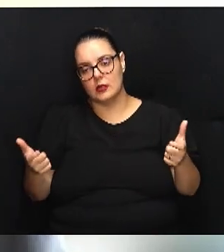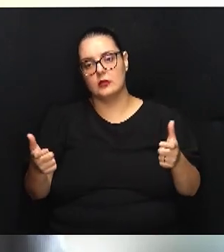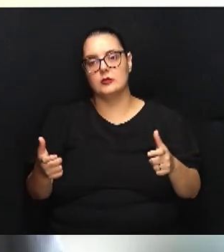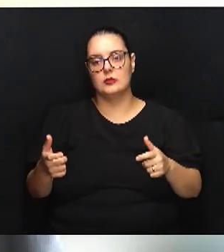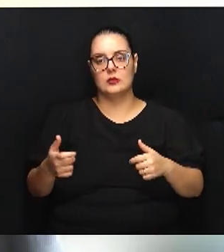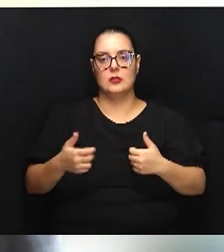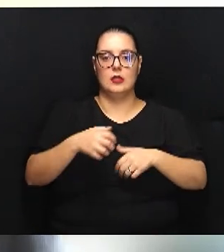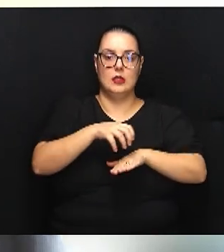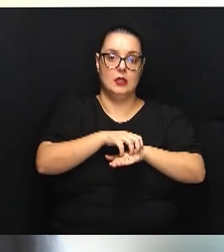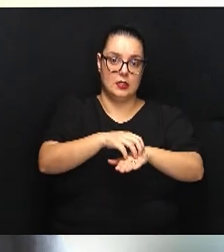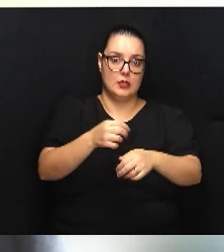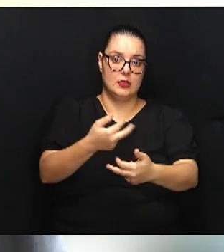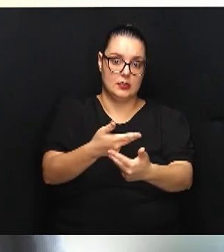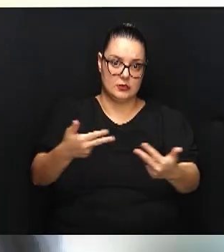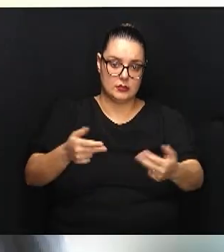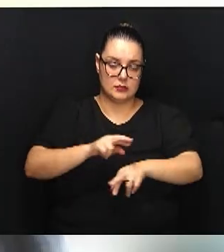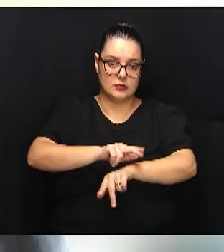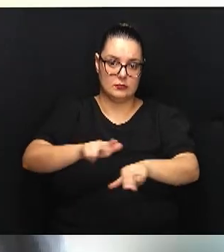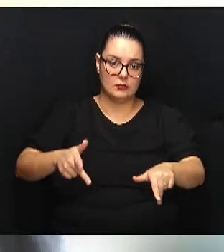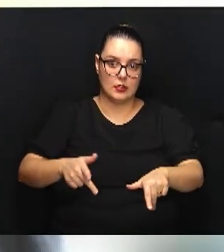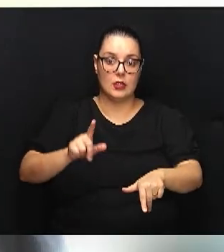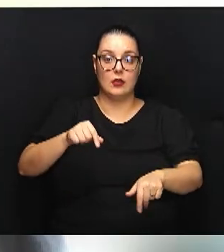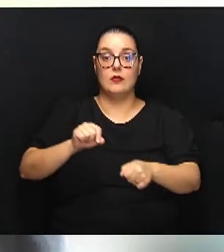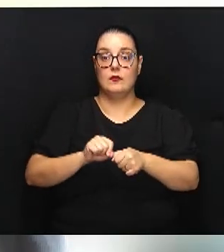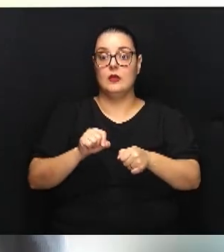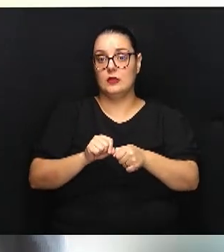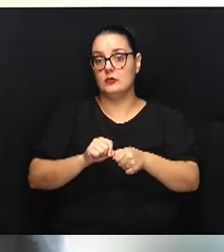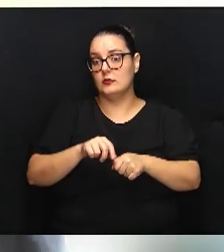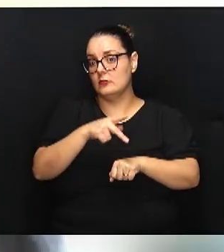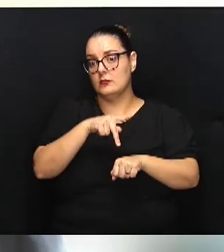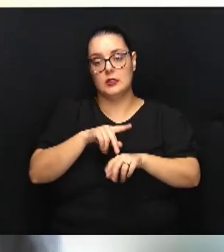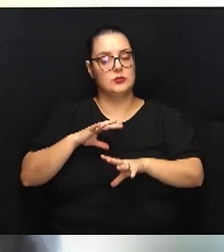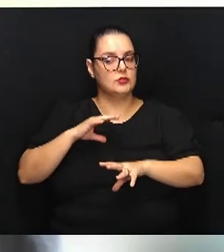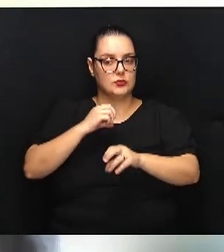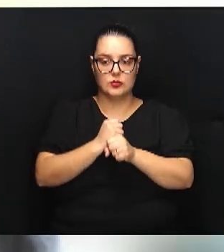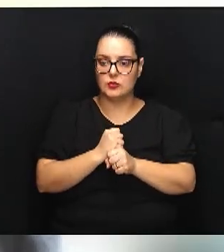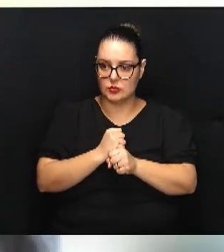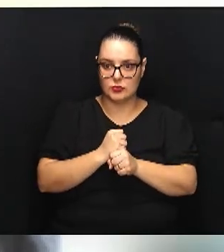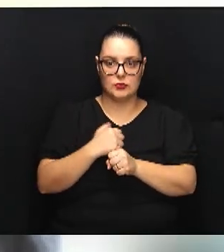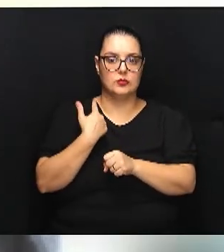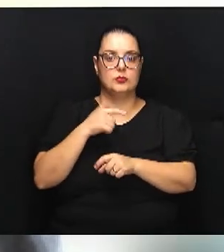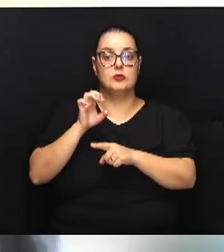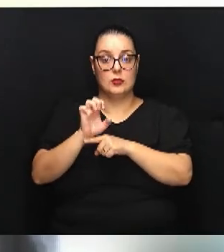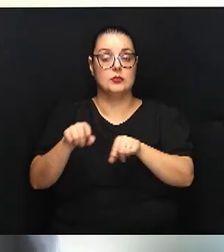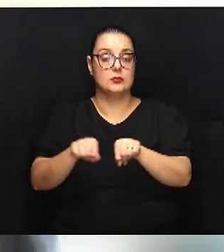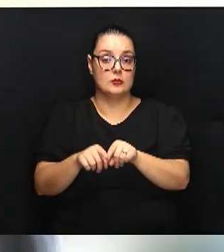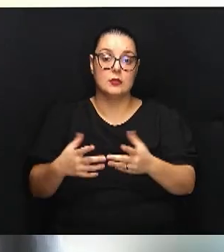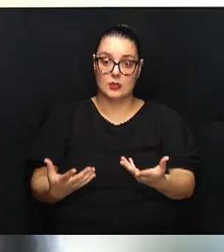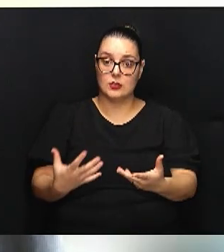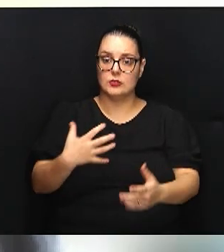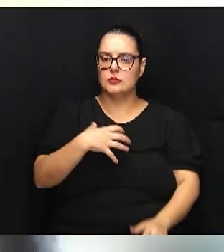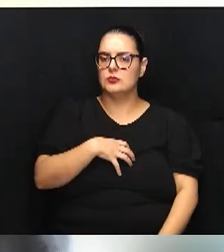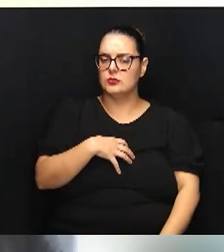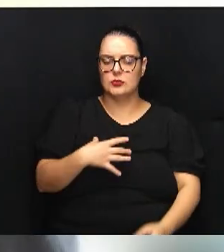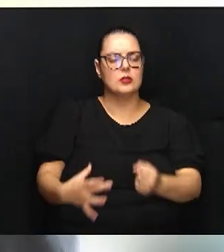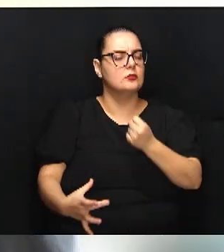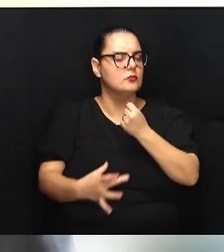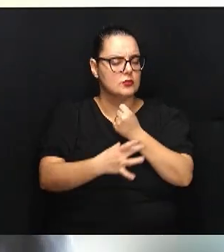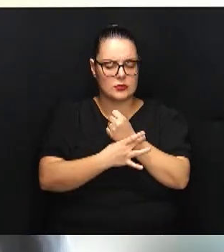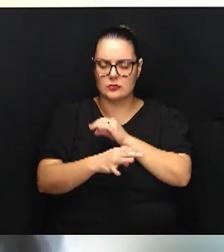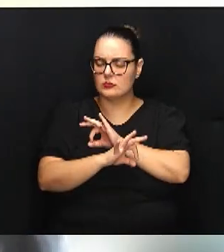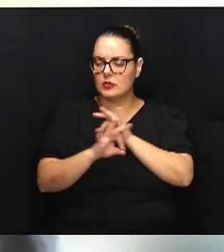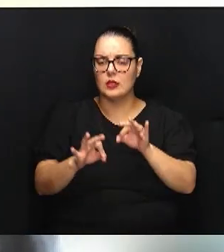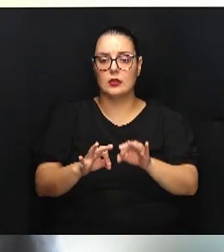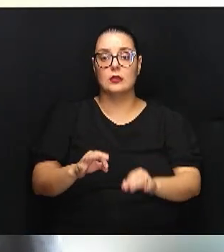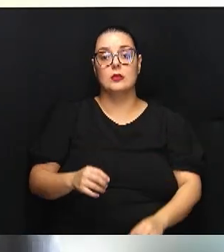dos casos, esses transportes são realizados no país inteiro, no nosso estado também, de